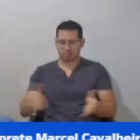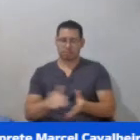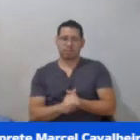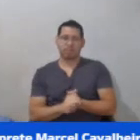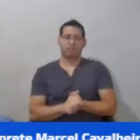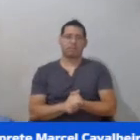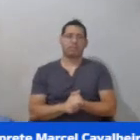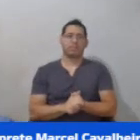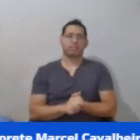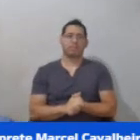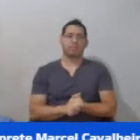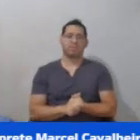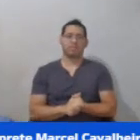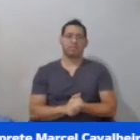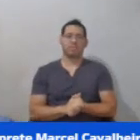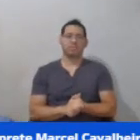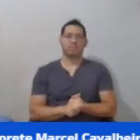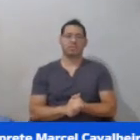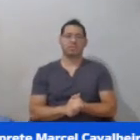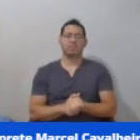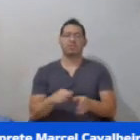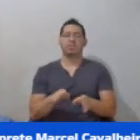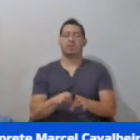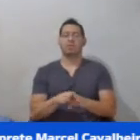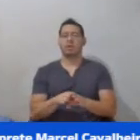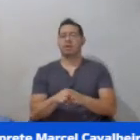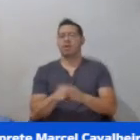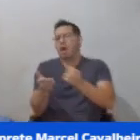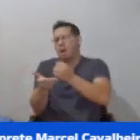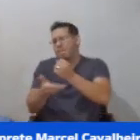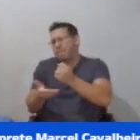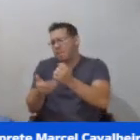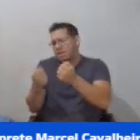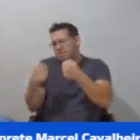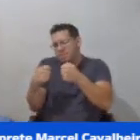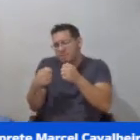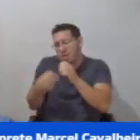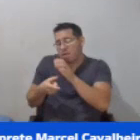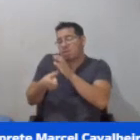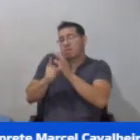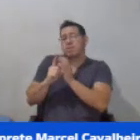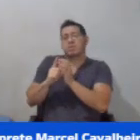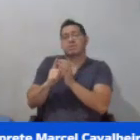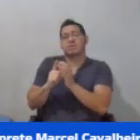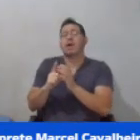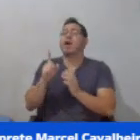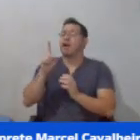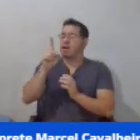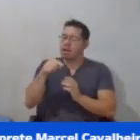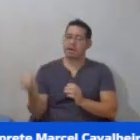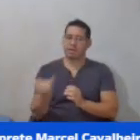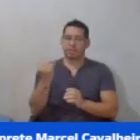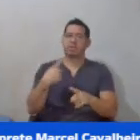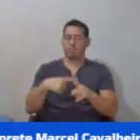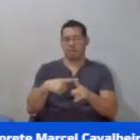e a coluna pré-requisito se refere às habilidades consideradas indispensáveis para o desenvolvimento